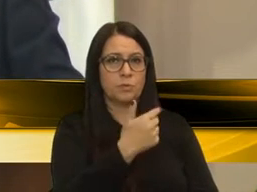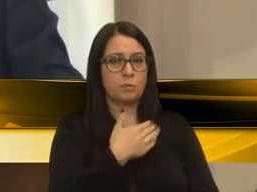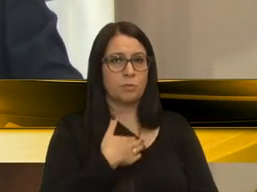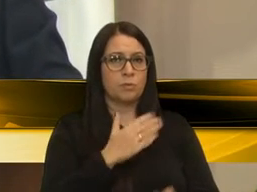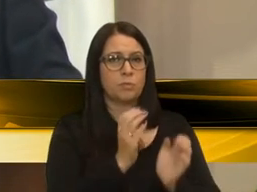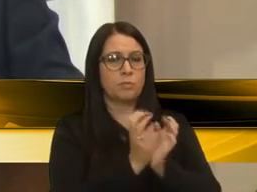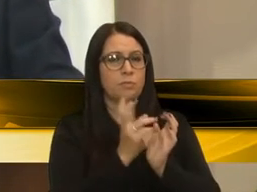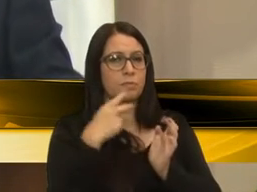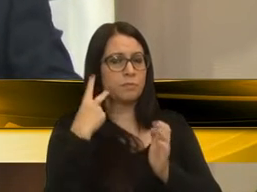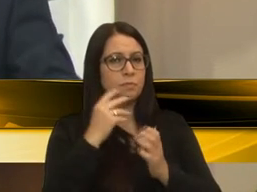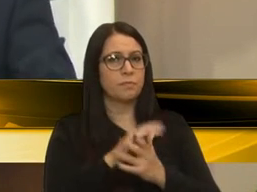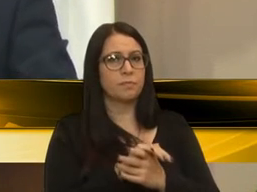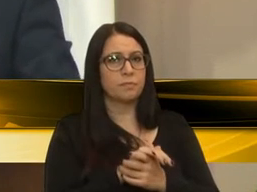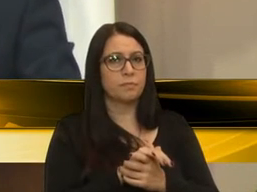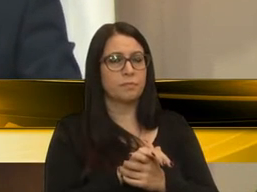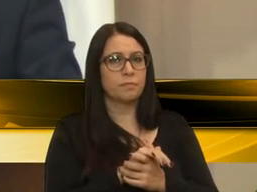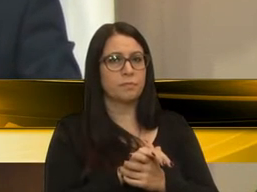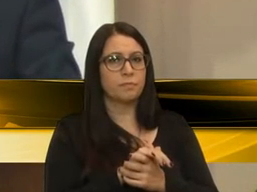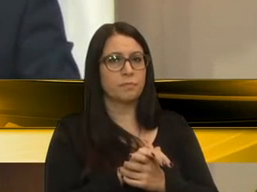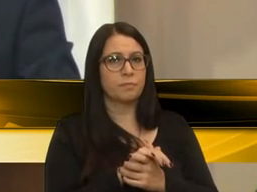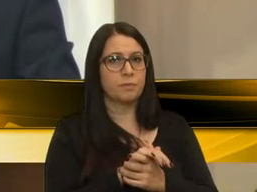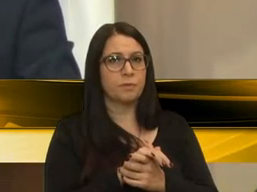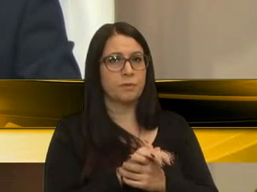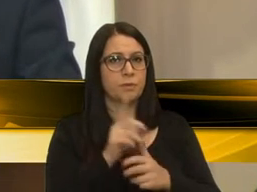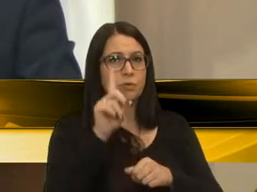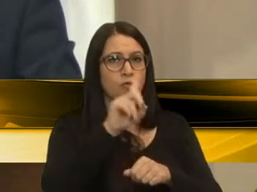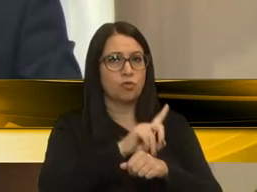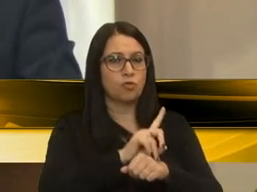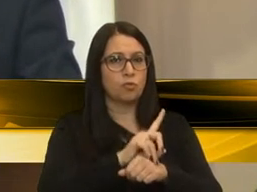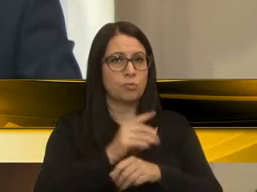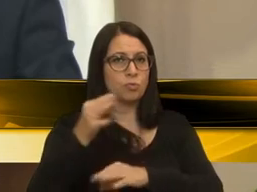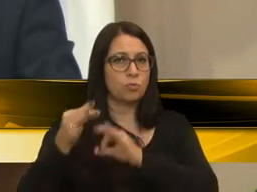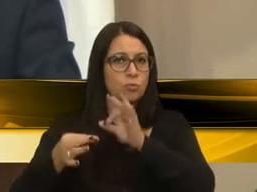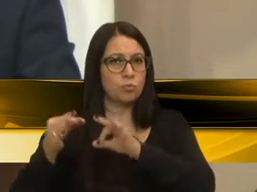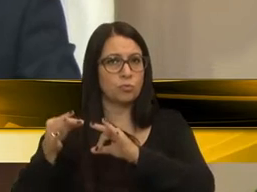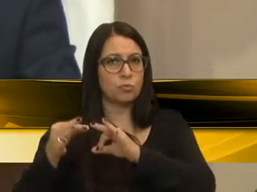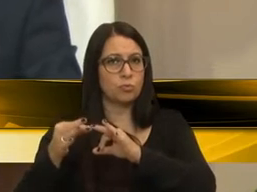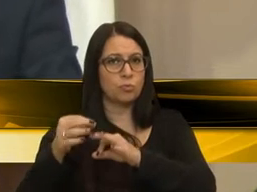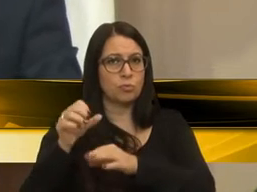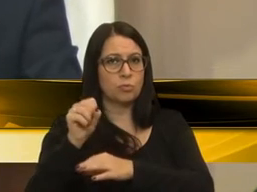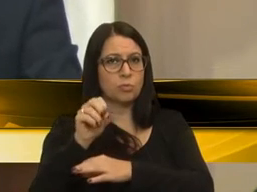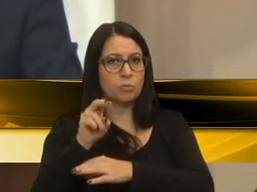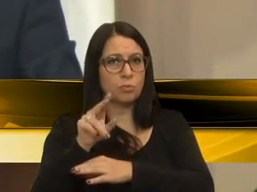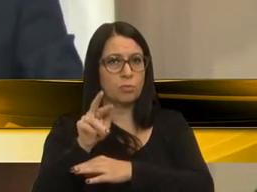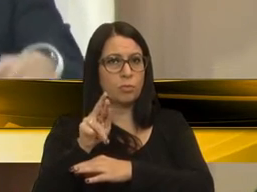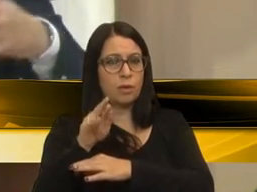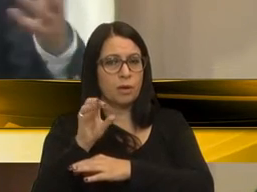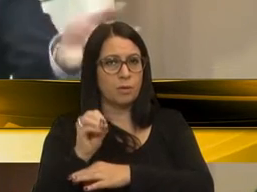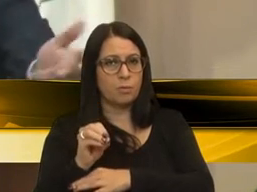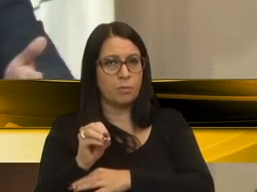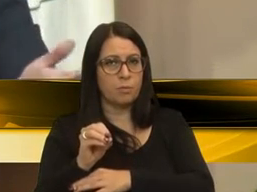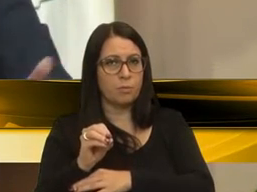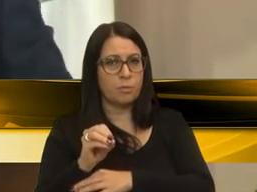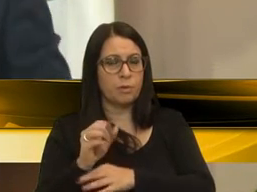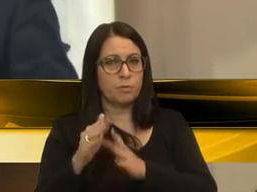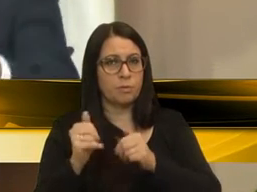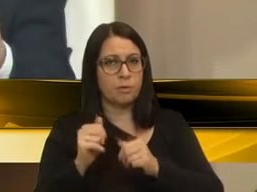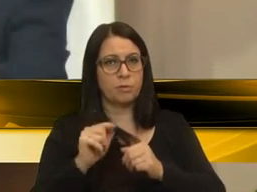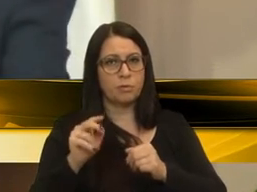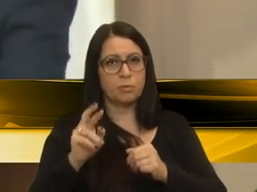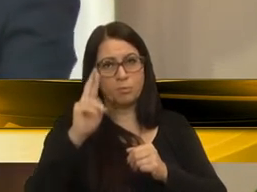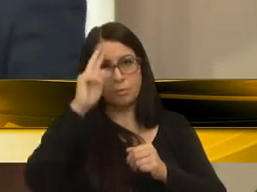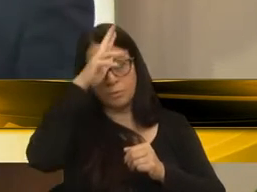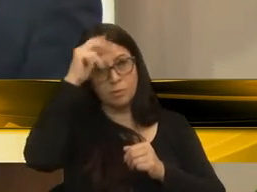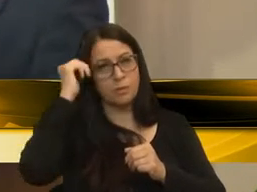colegas vereadores, lá no dia do julgamento no Superior Tribunal de Justiça. Acredito que vá o prefeito Guerra, que